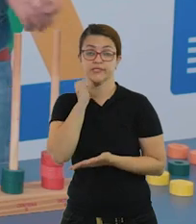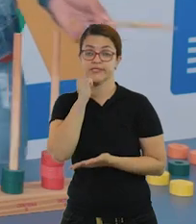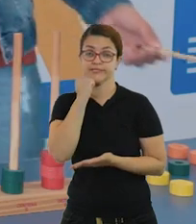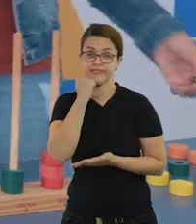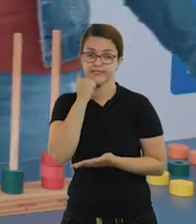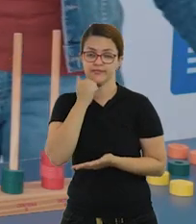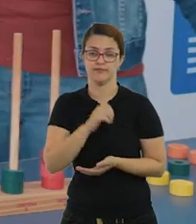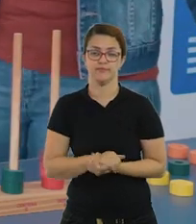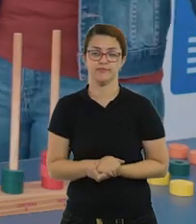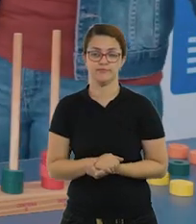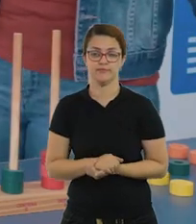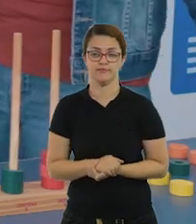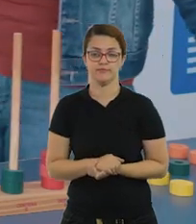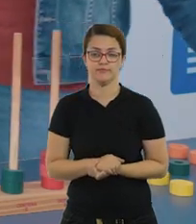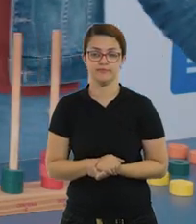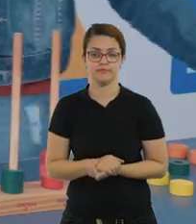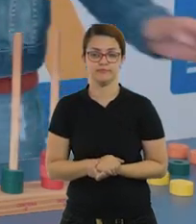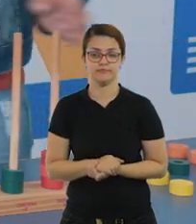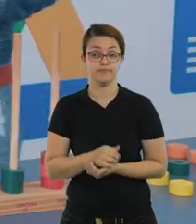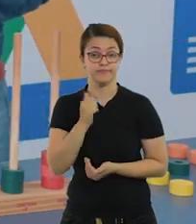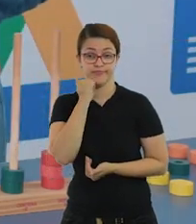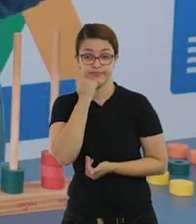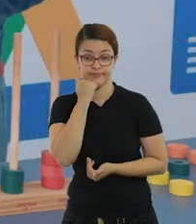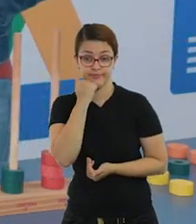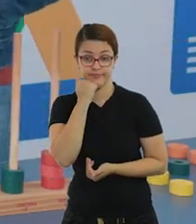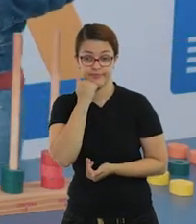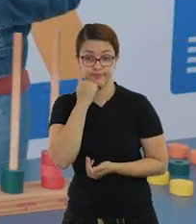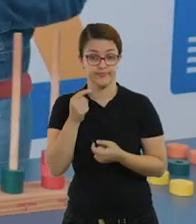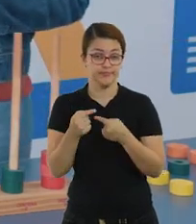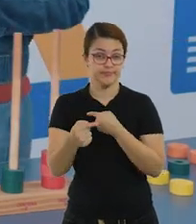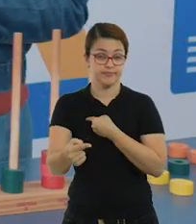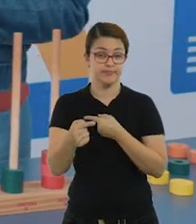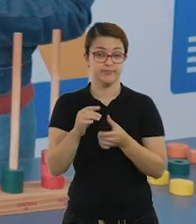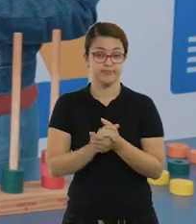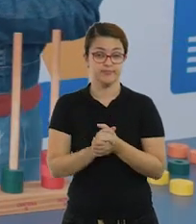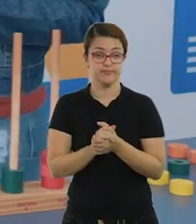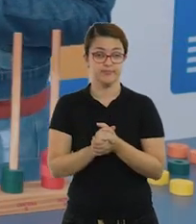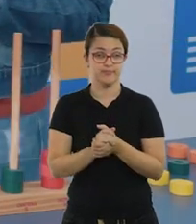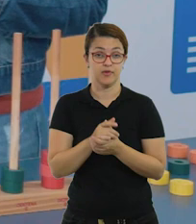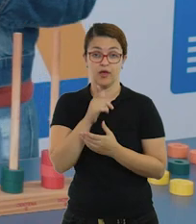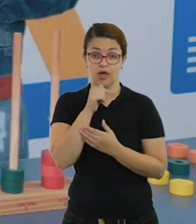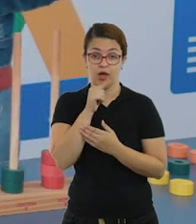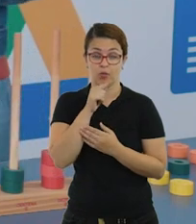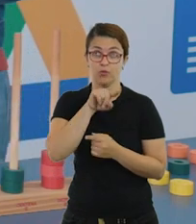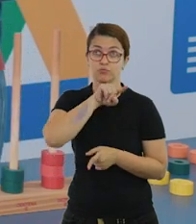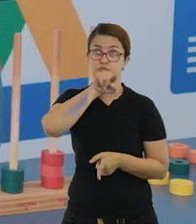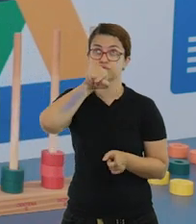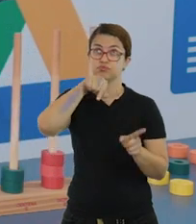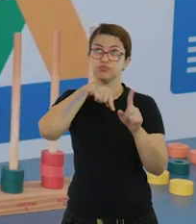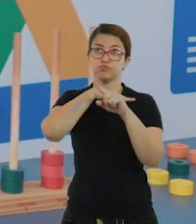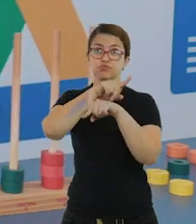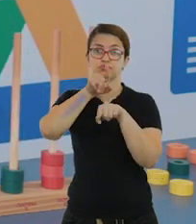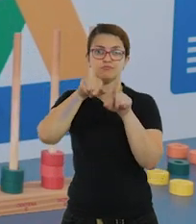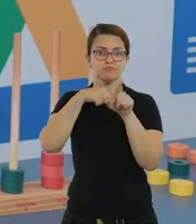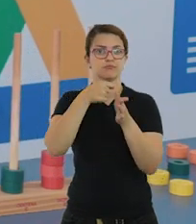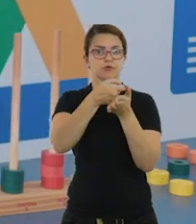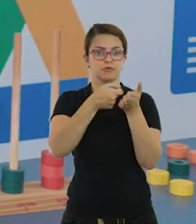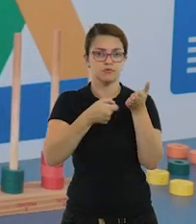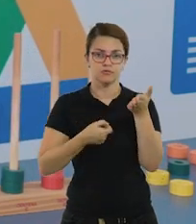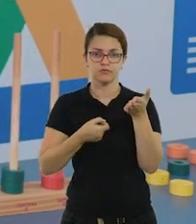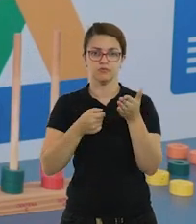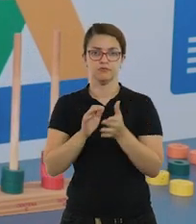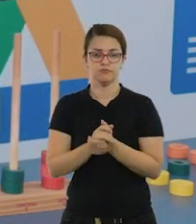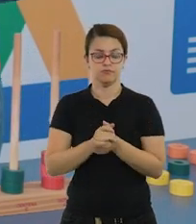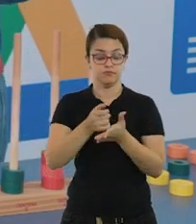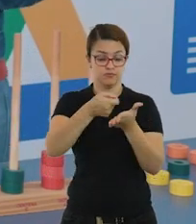Bem, vamos agora para a disciplina de ciências. Na aula de ciências dessa semana, nós vamos estudar o ciclo da água. Então, tem um texto, tá,